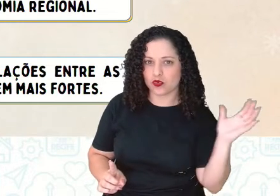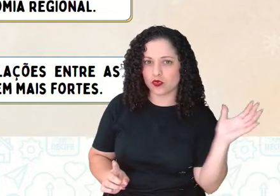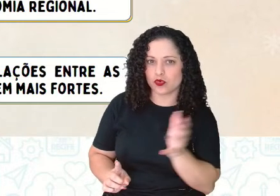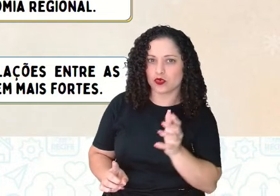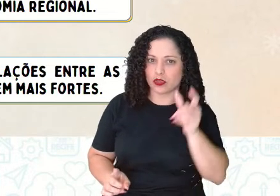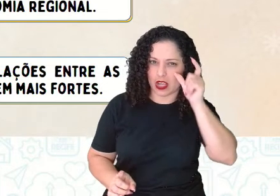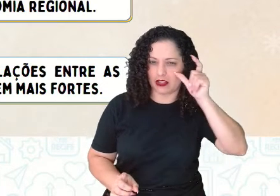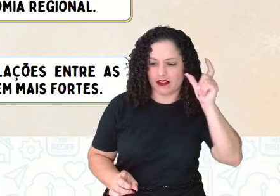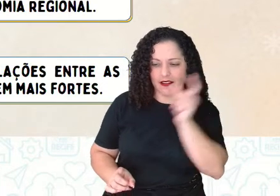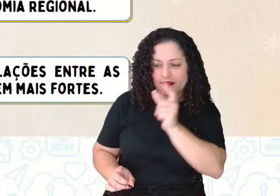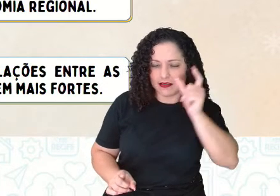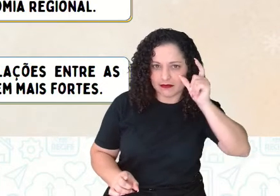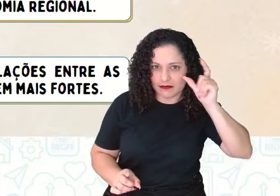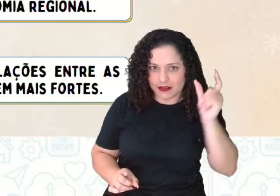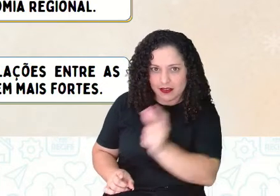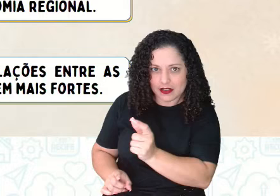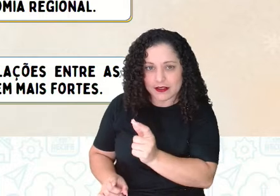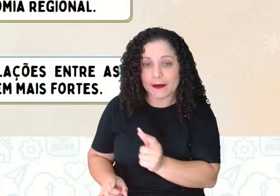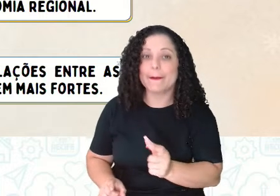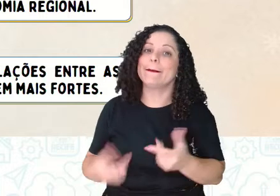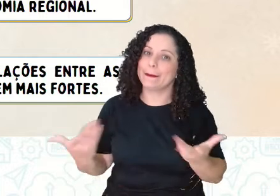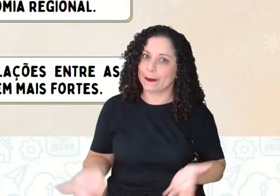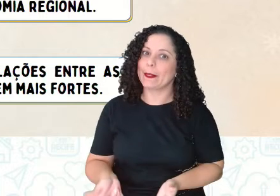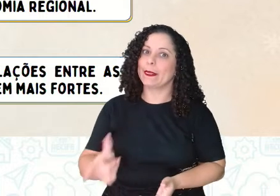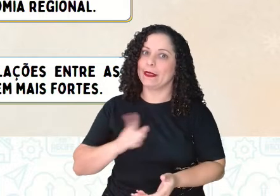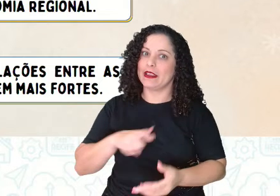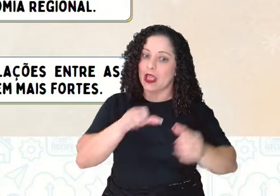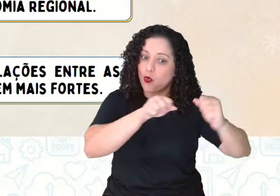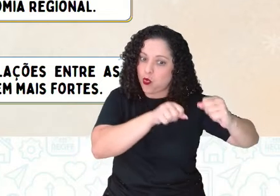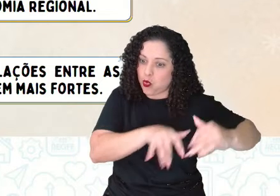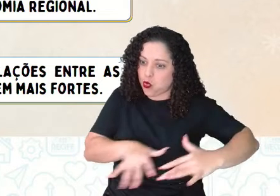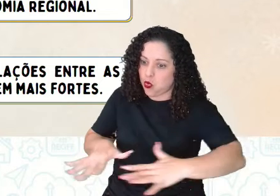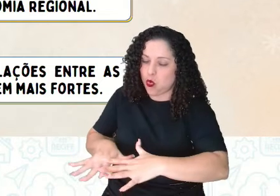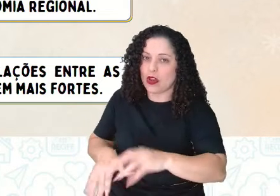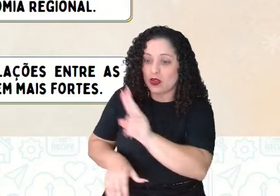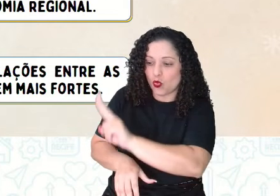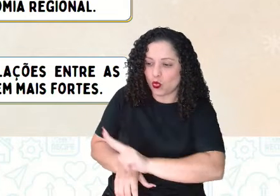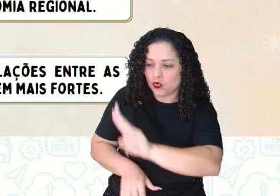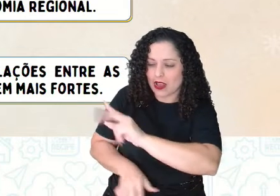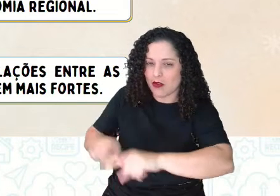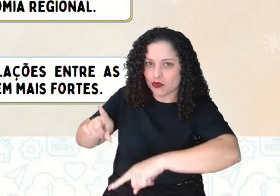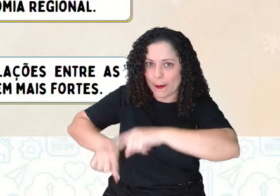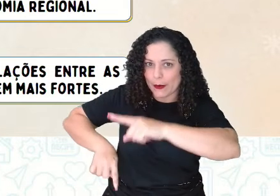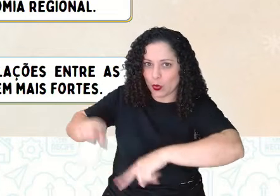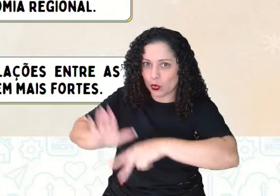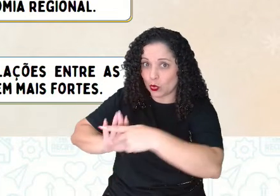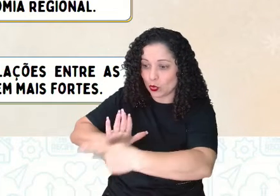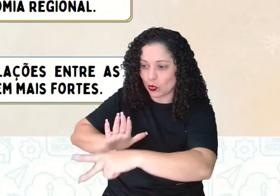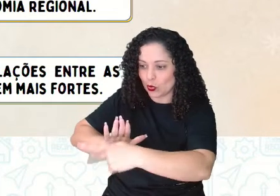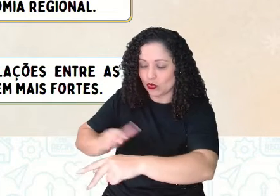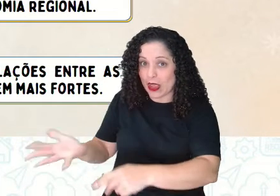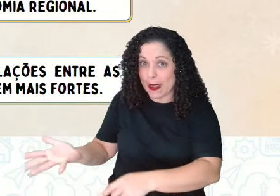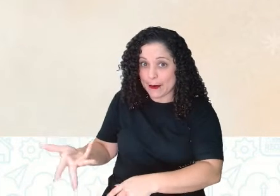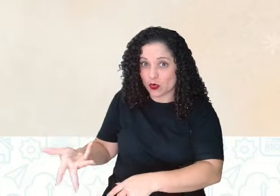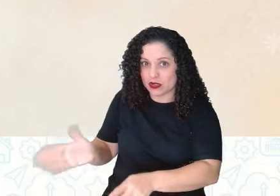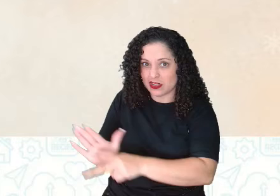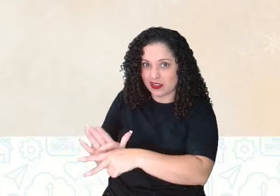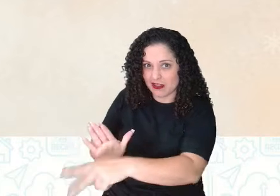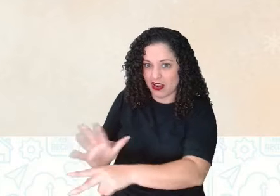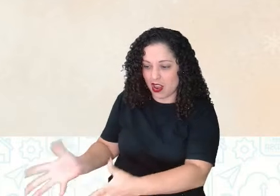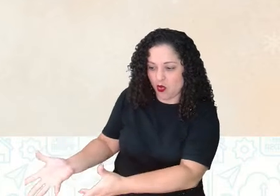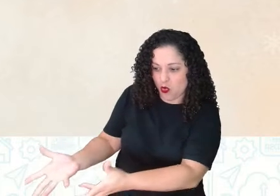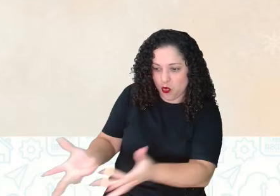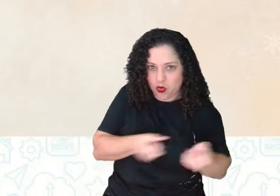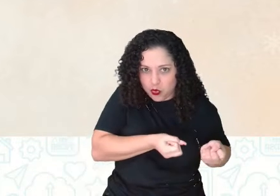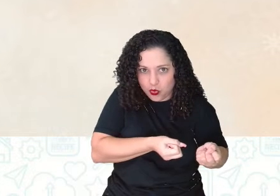essas colônias daí, porque havia o interesse de explorar os produtos, né, que ali eles produziam.